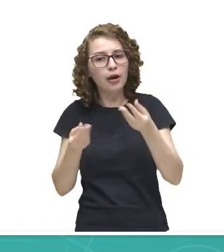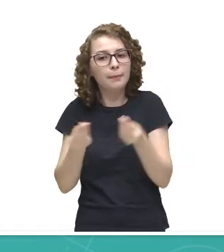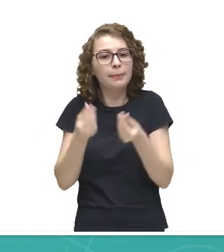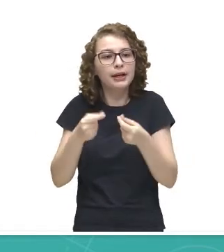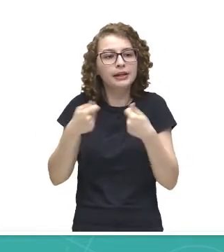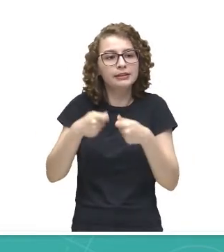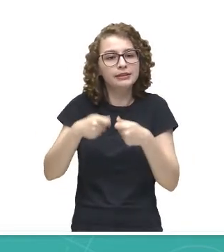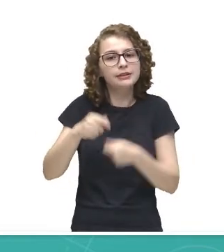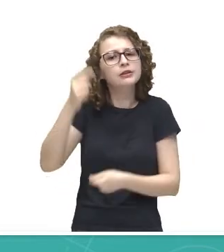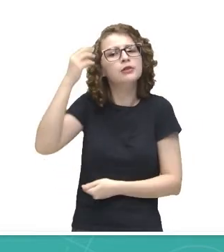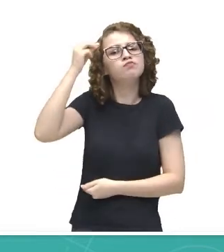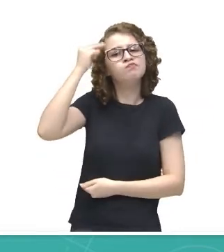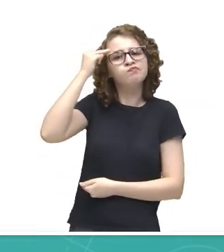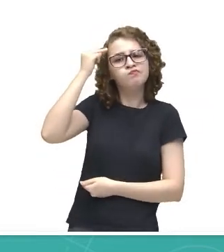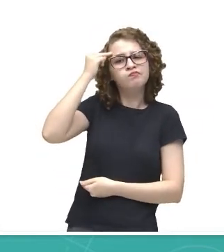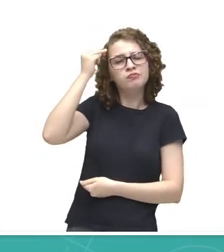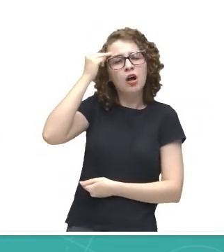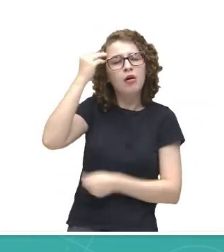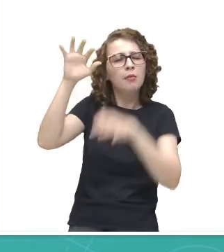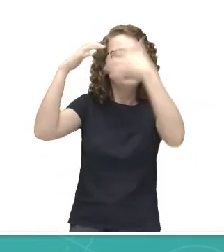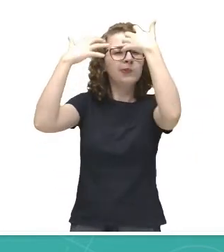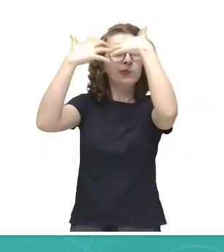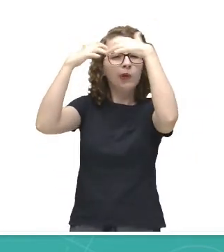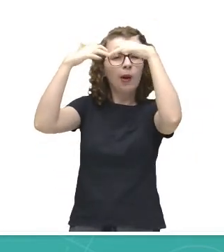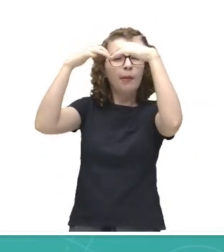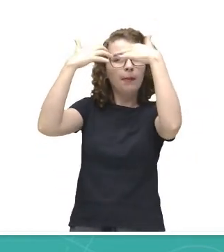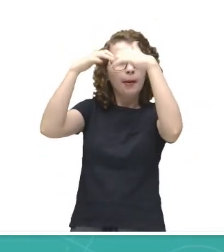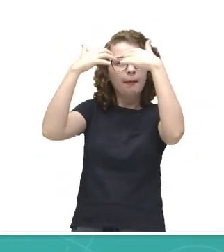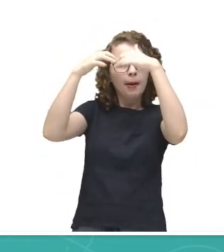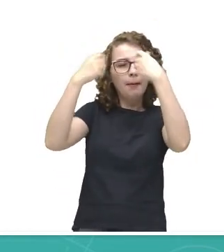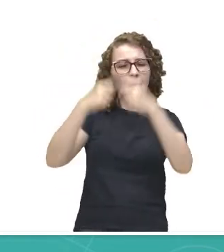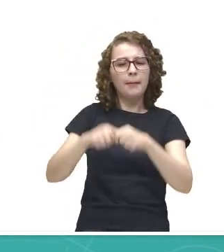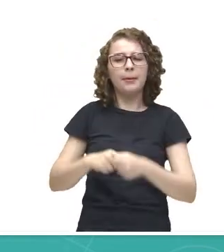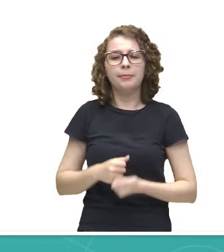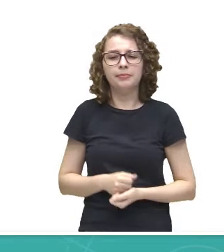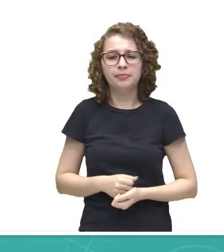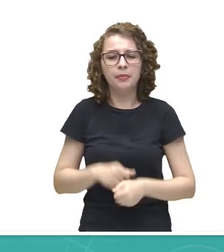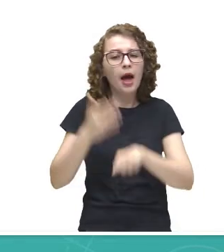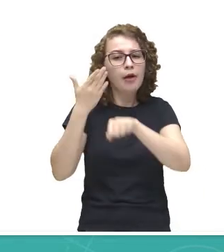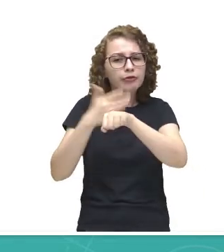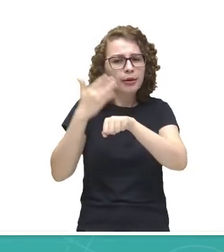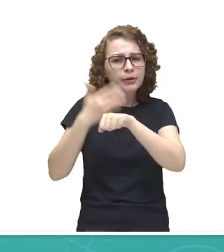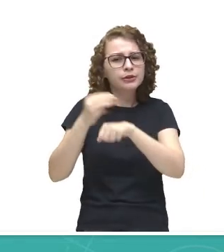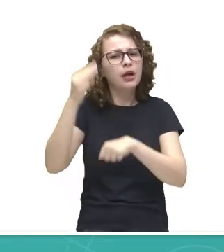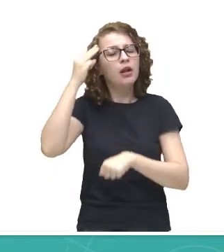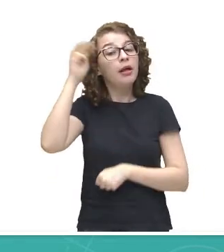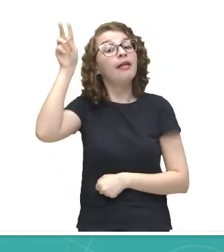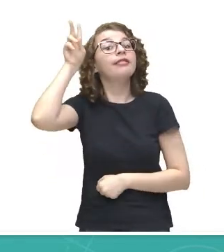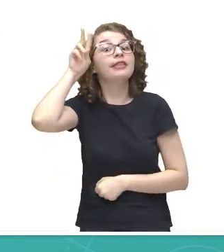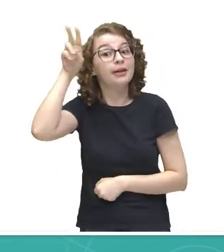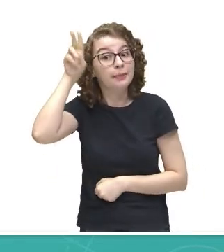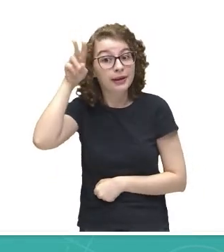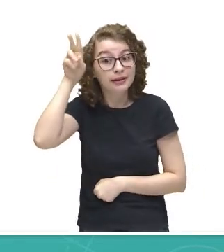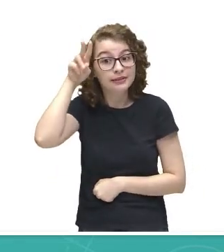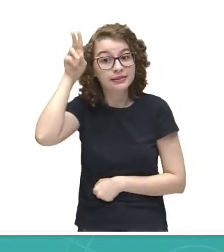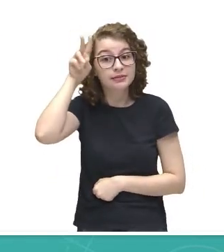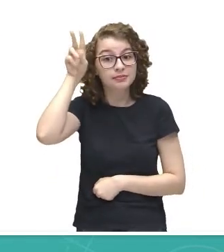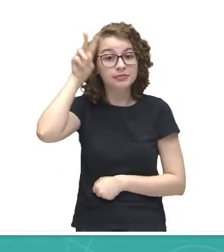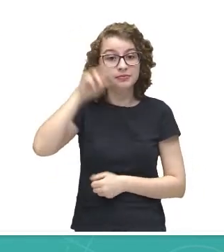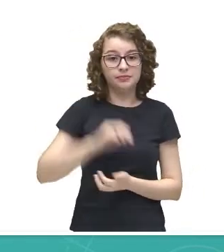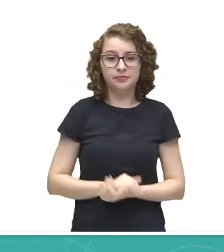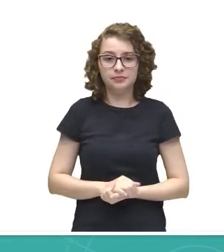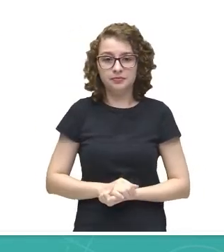mente, para que ele não perca a capacidade da memorização, né? Das lembranças também. A manutenção de